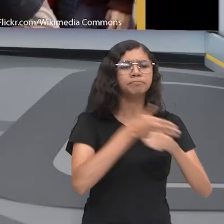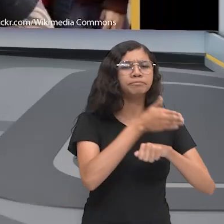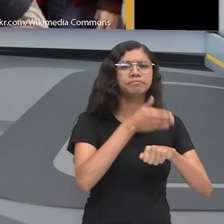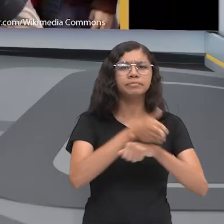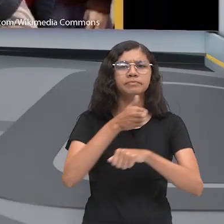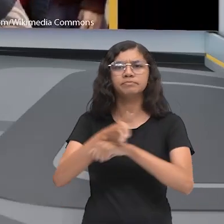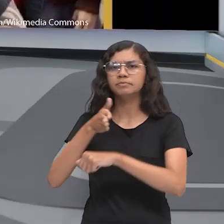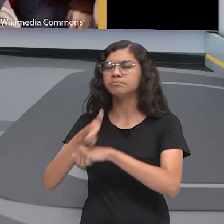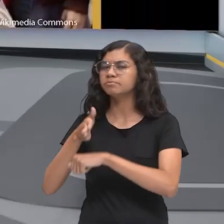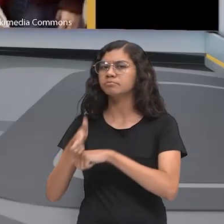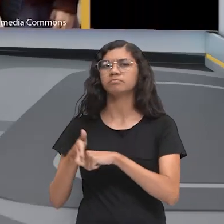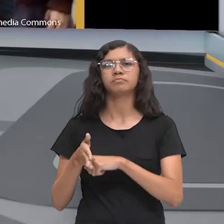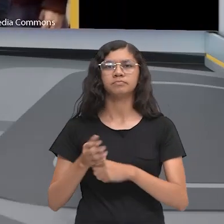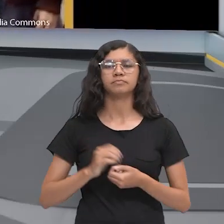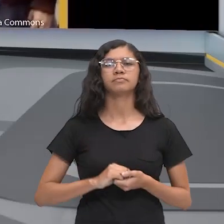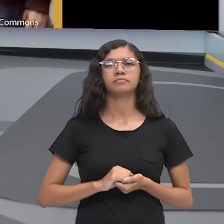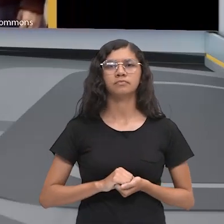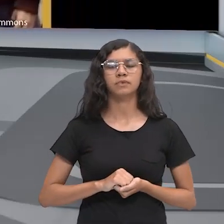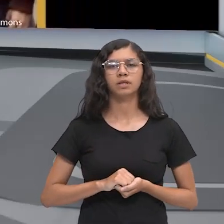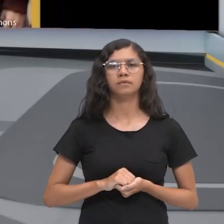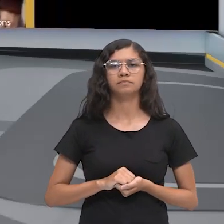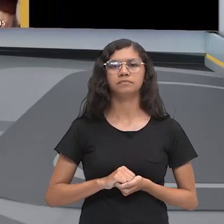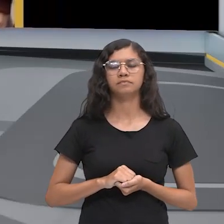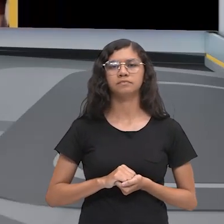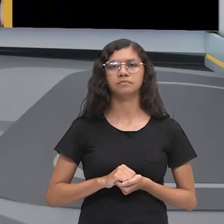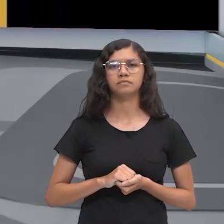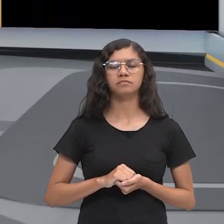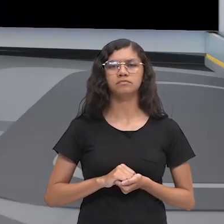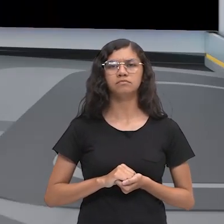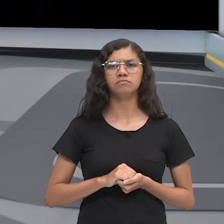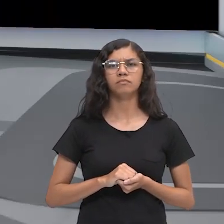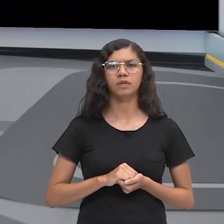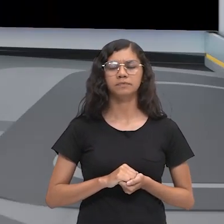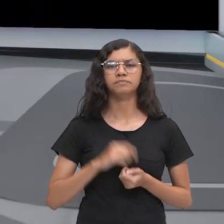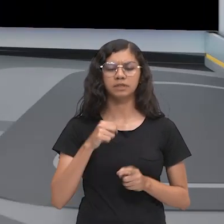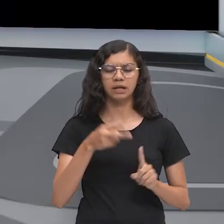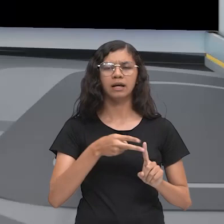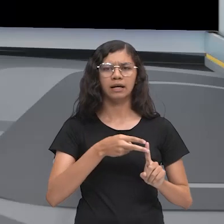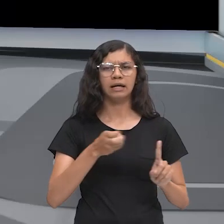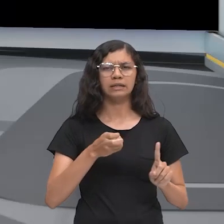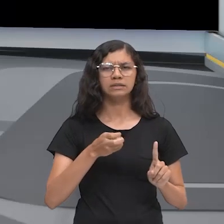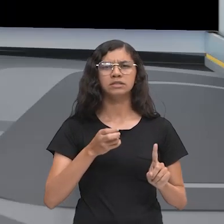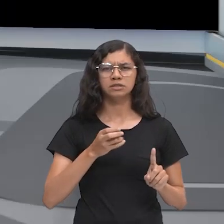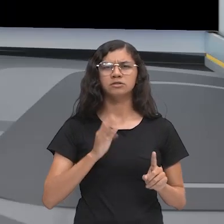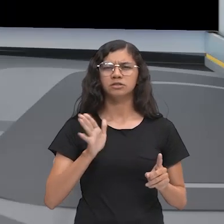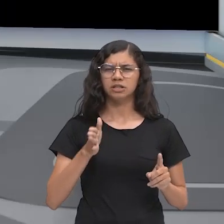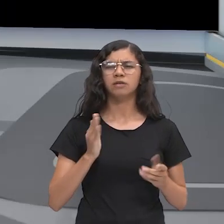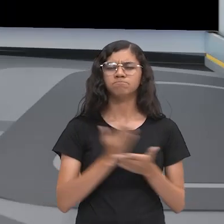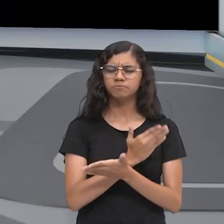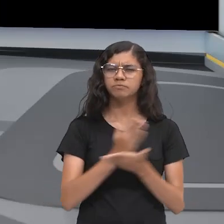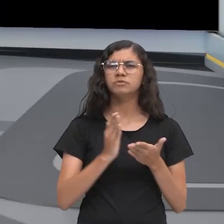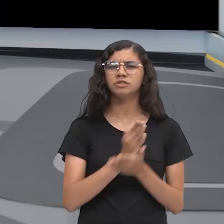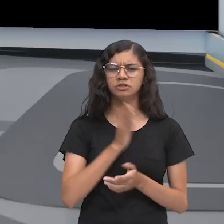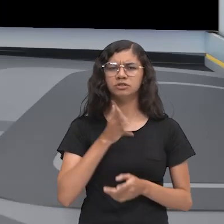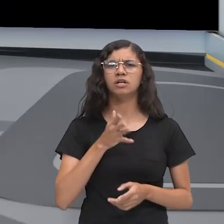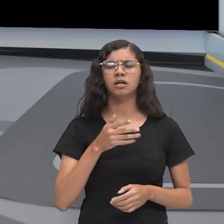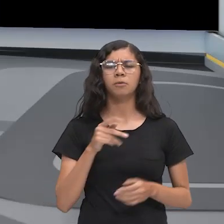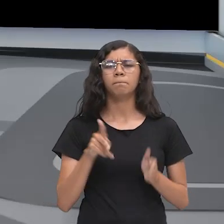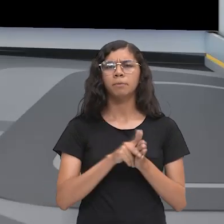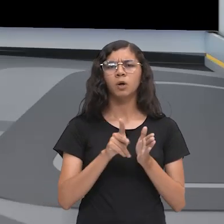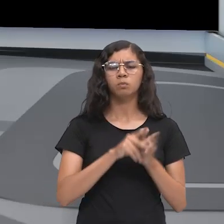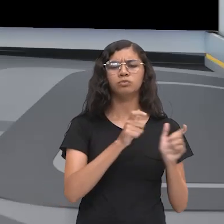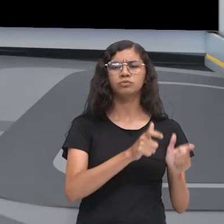né? Muitas vezes, até esses próprios hackers já foram atuantes nesses próprios locais